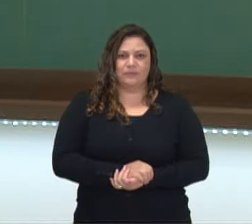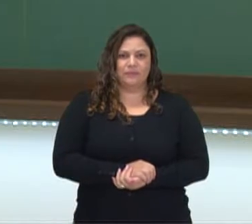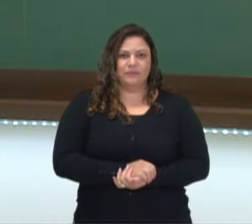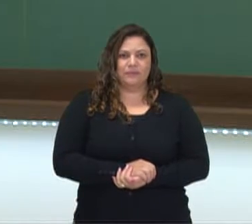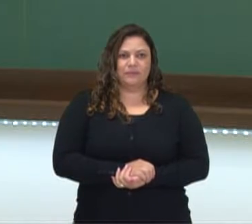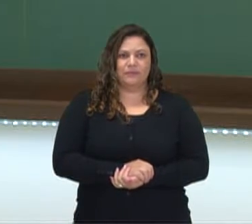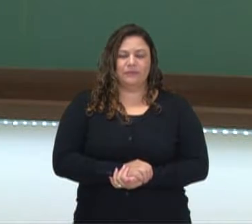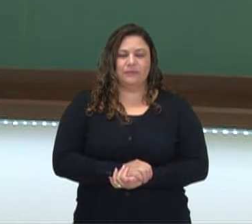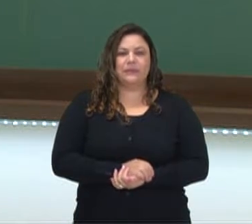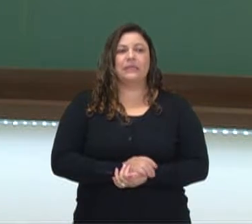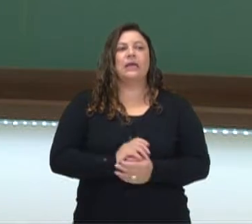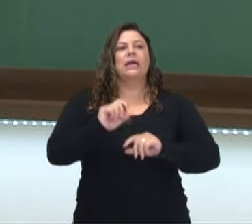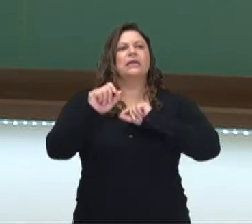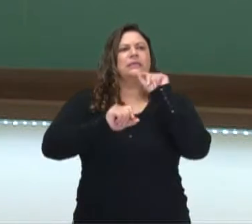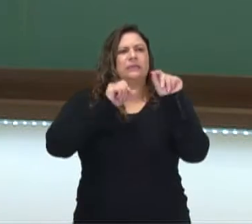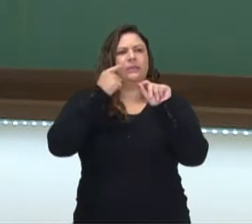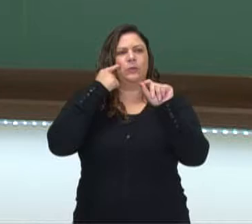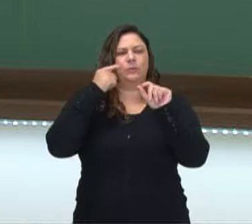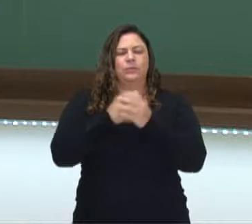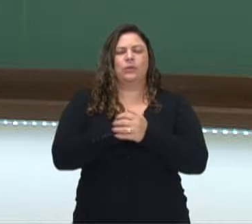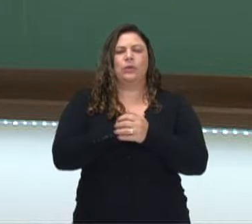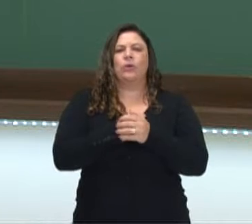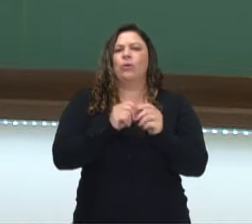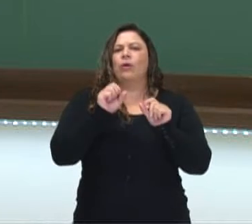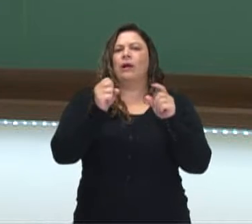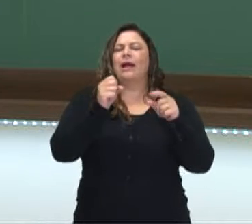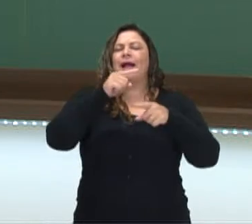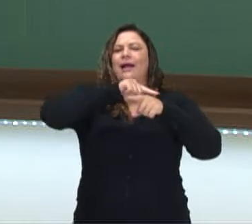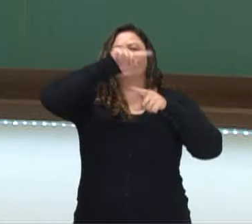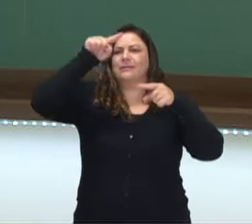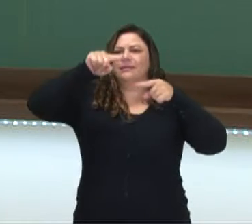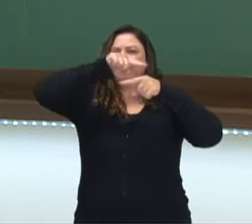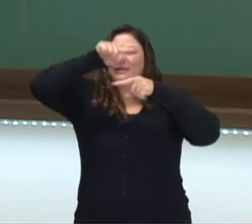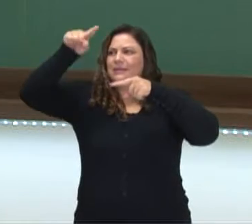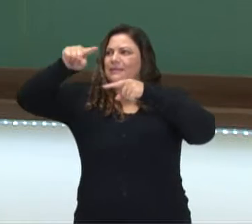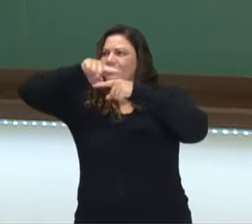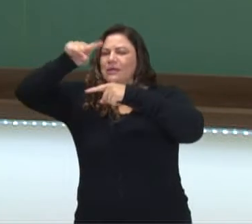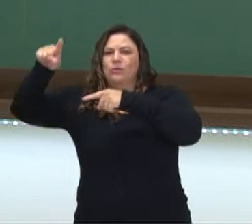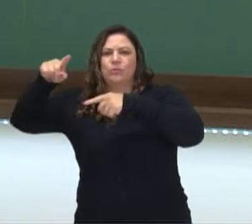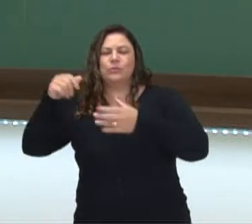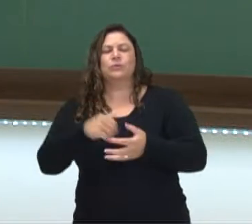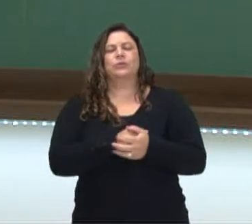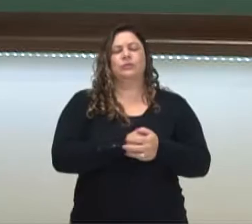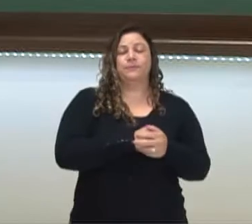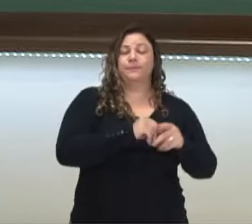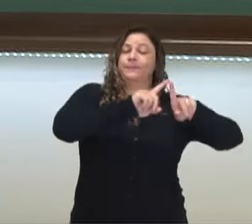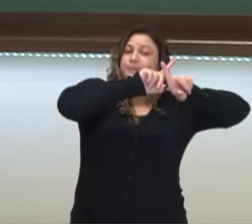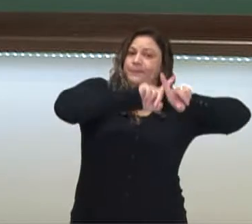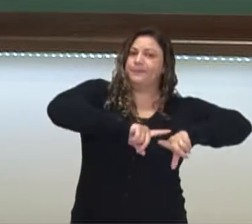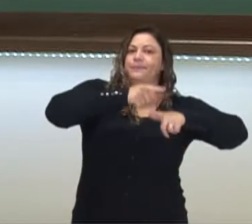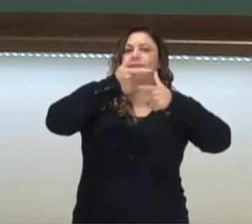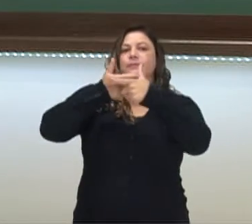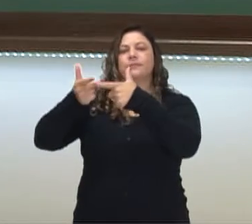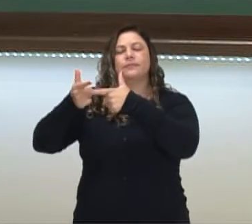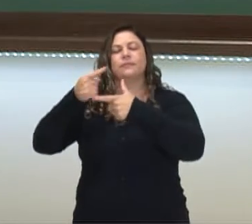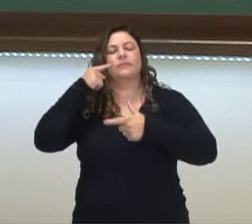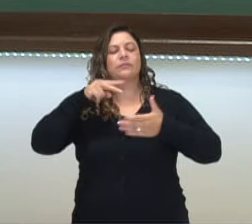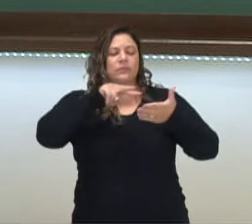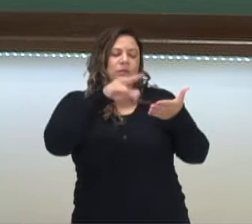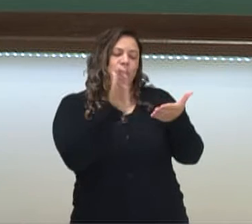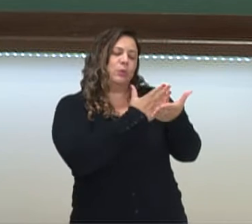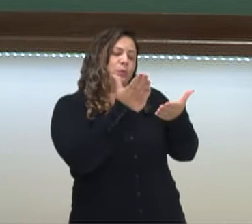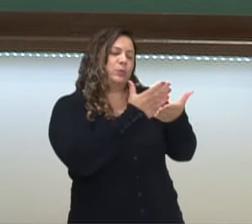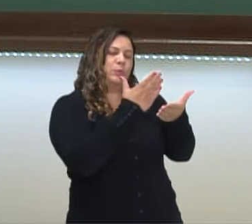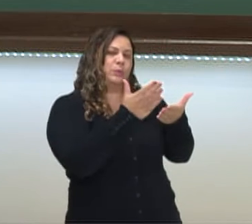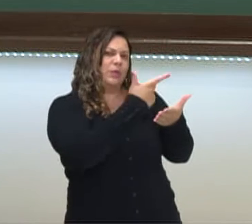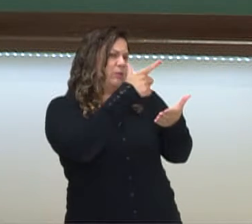A quarta propriedade a gente chama de distributiva em relação à multiplicação e à divisão. Na verdade, quando você vai olhar nos livros, você não